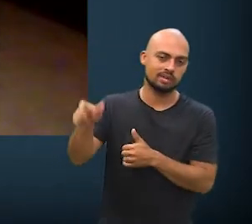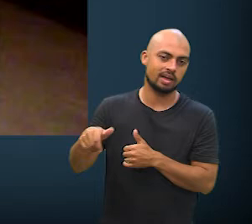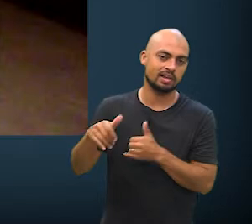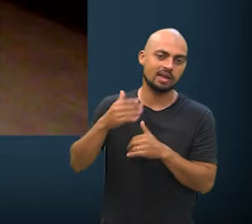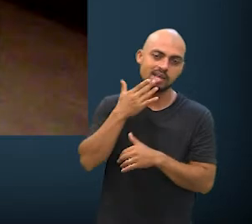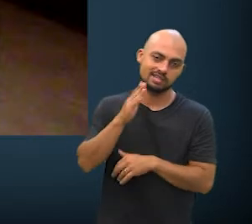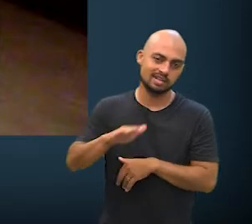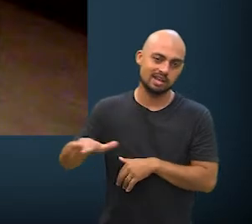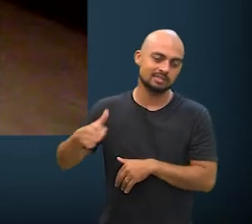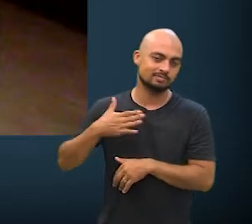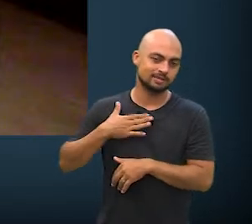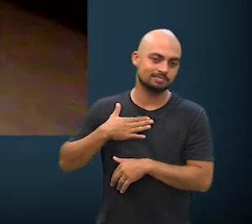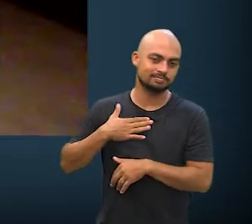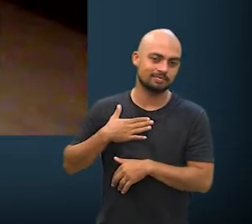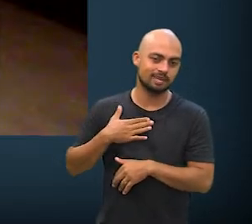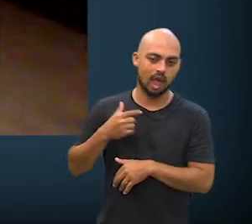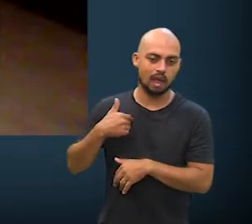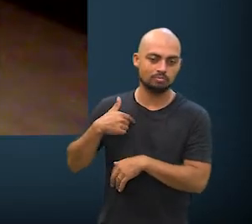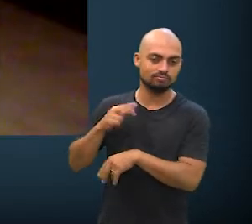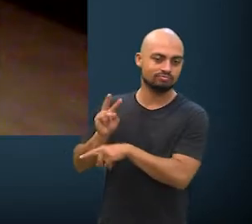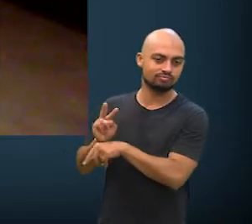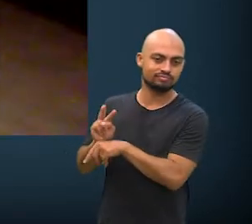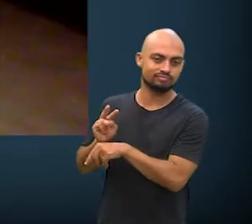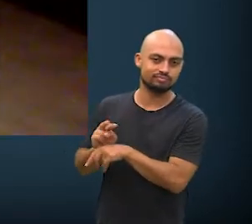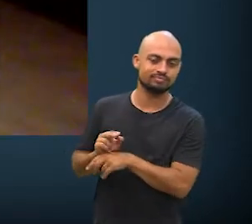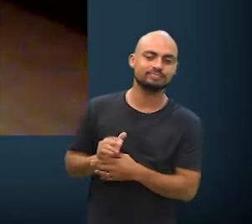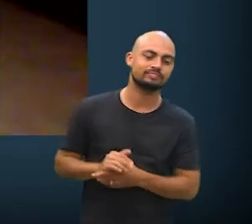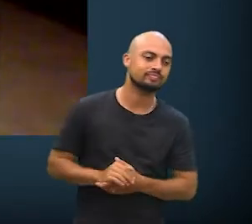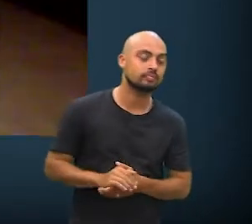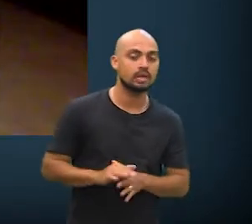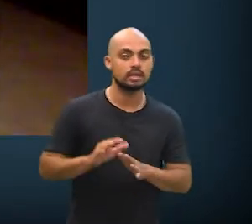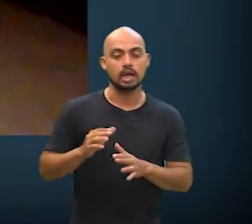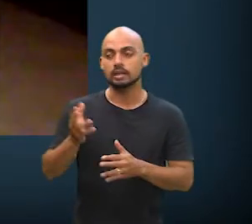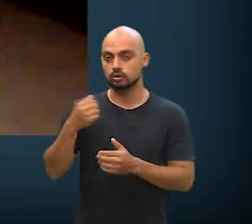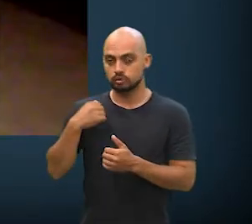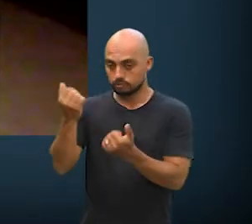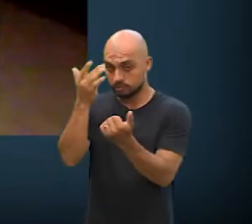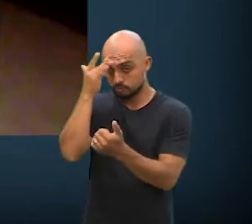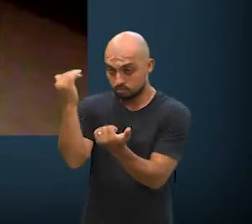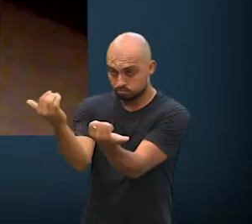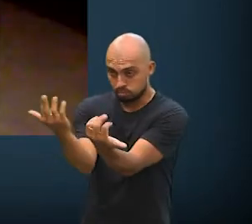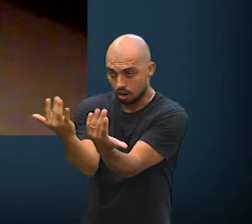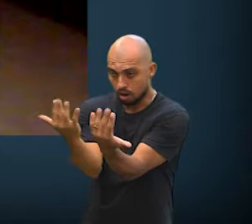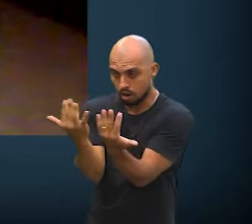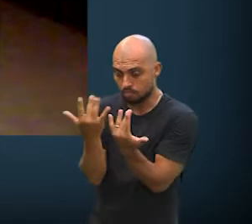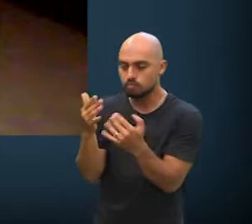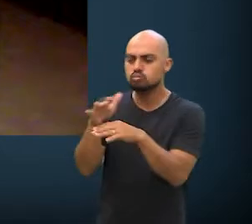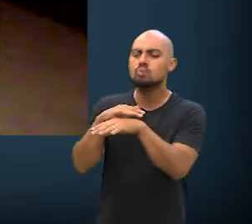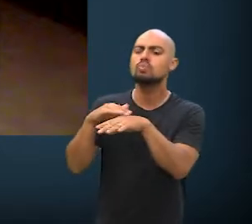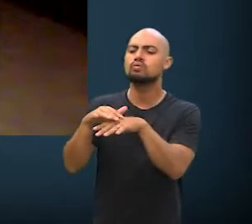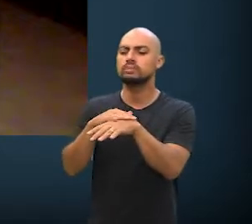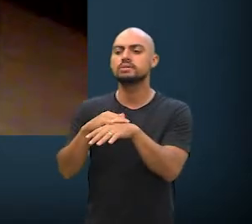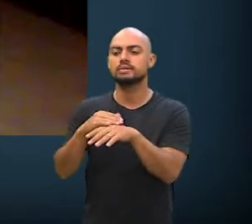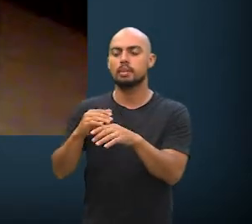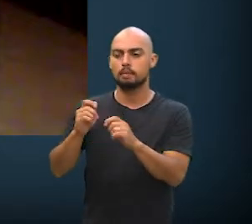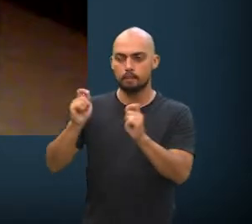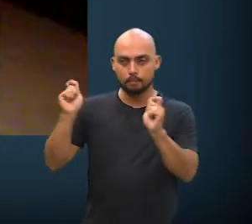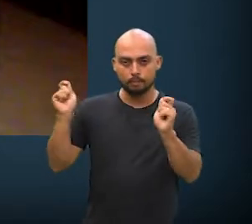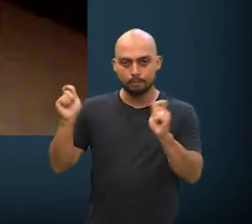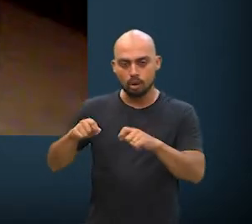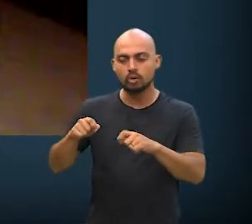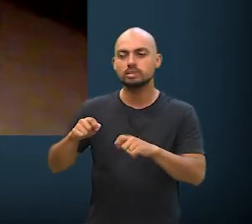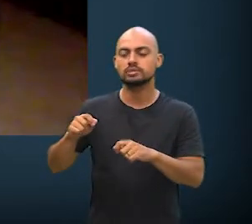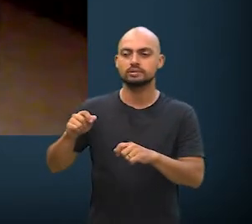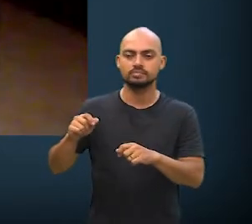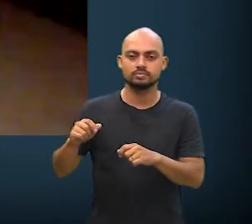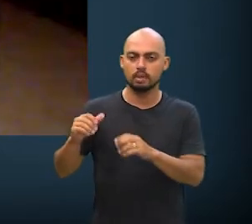situação dessa, eu falo, não, eu quero ficar na linha de frente, vem com o pessoal aqui, o pessoal de relacionamento, vamos conversar, se quiser conversar com a gente, conversa com a